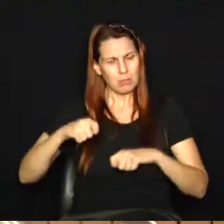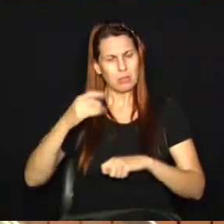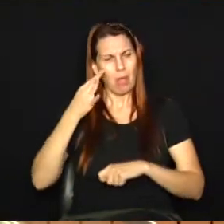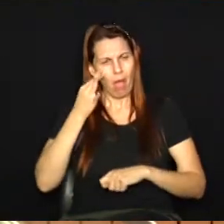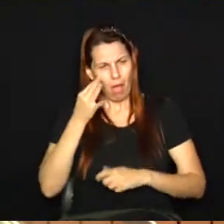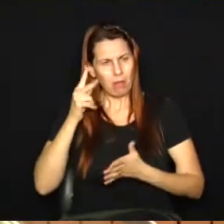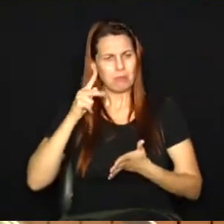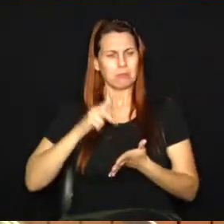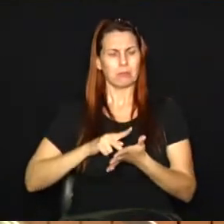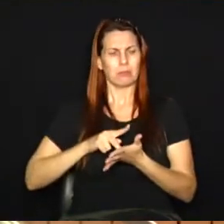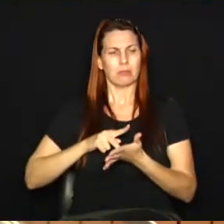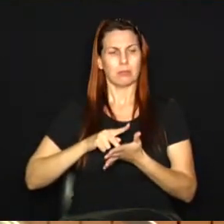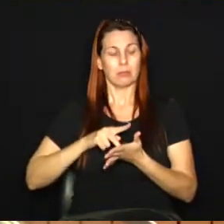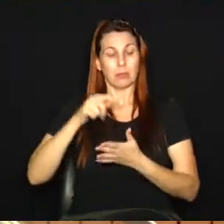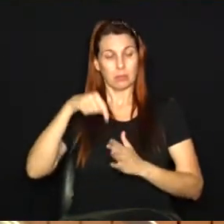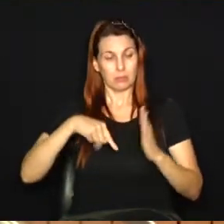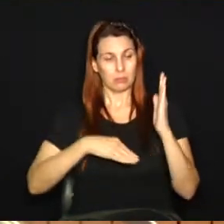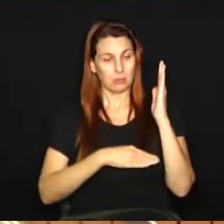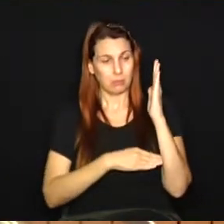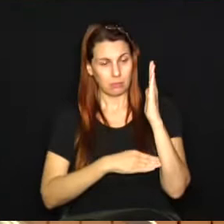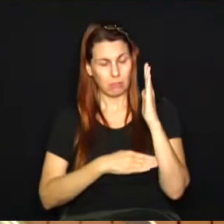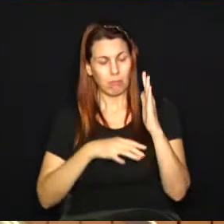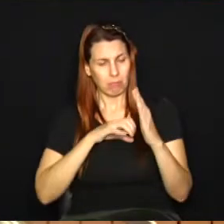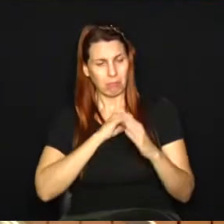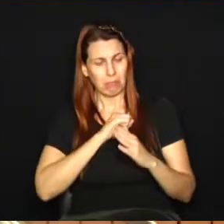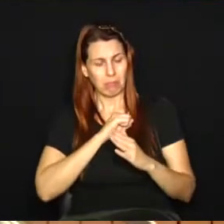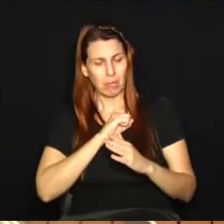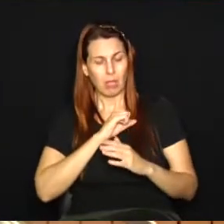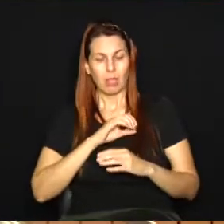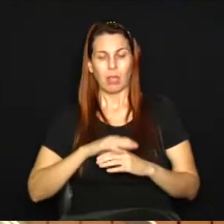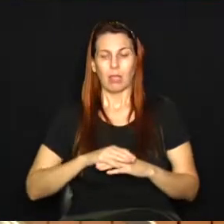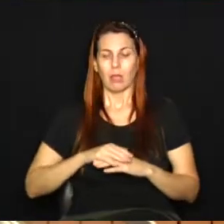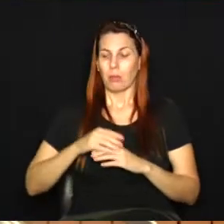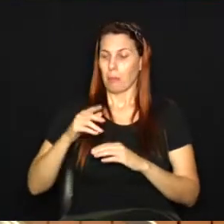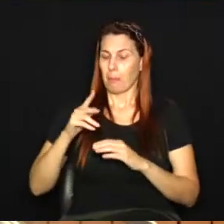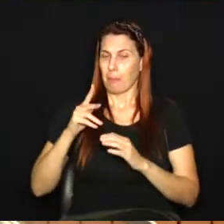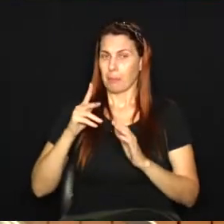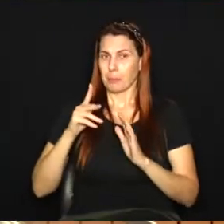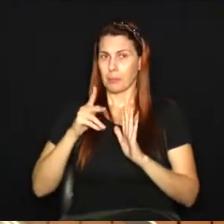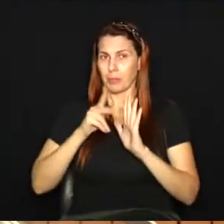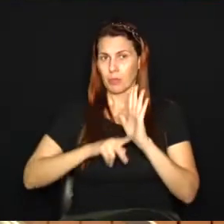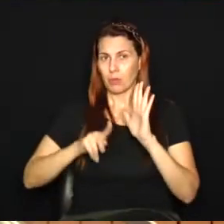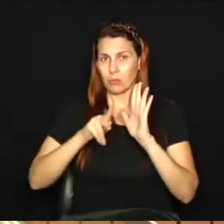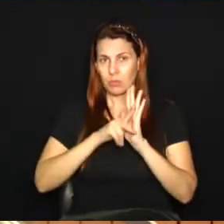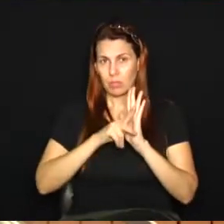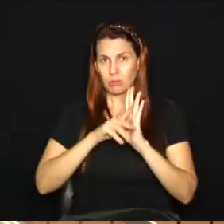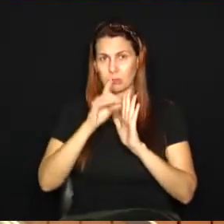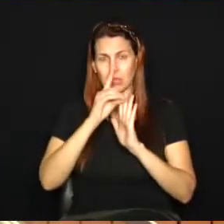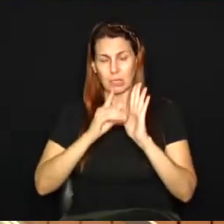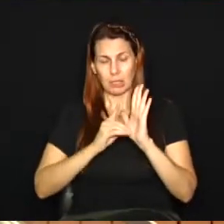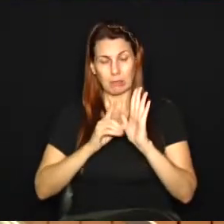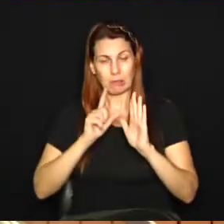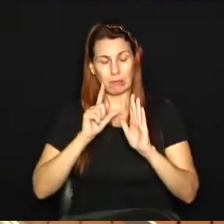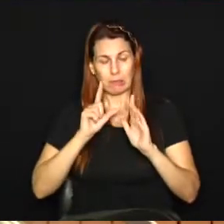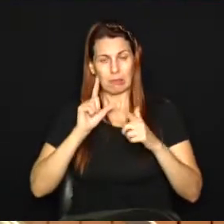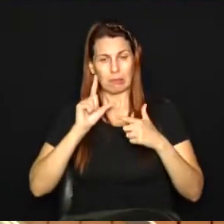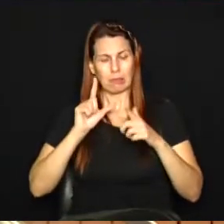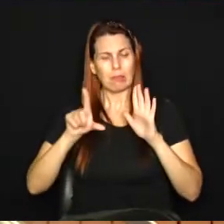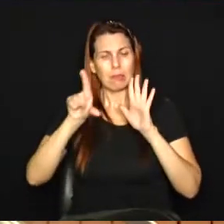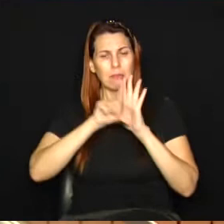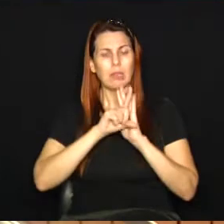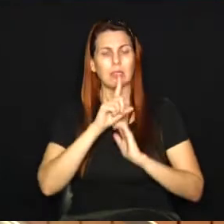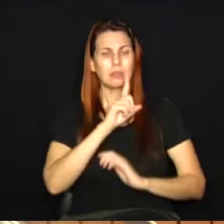essa casa assim o faz. O seu projeto de decreto legislativo, é um projeto de lei, que é o 180